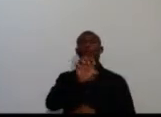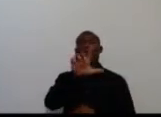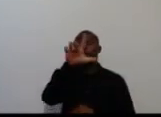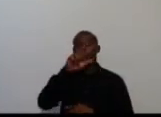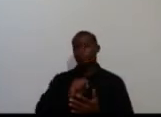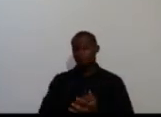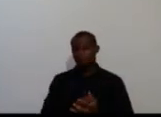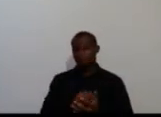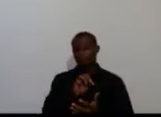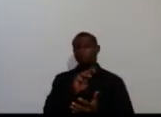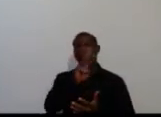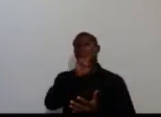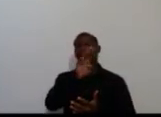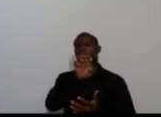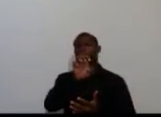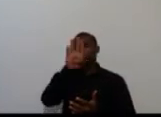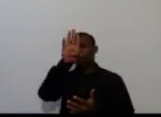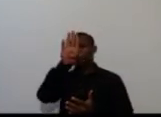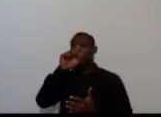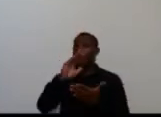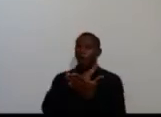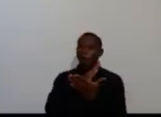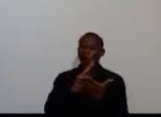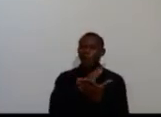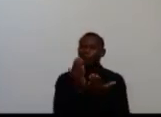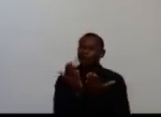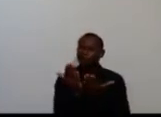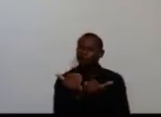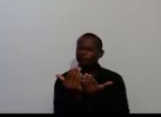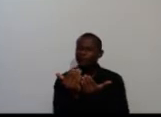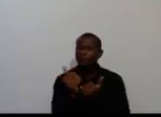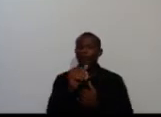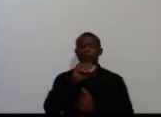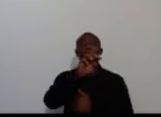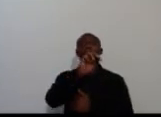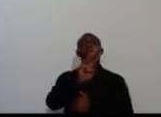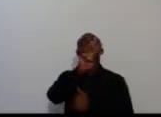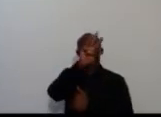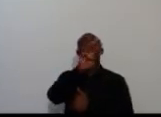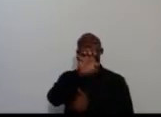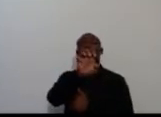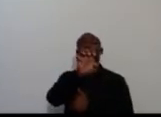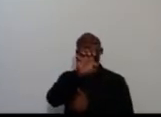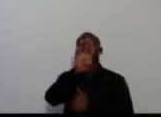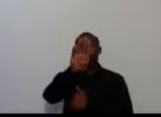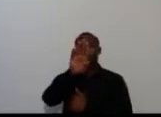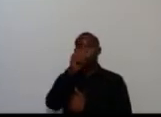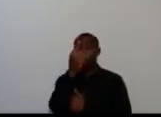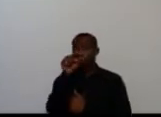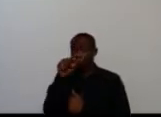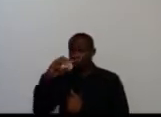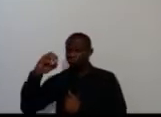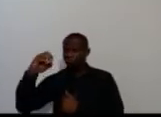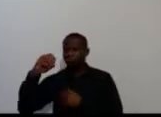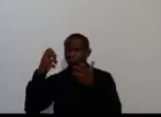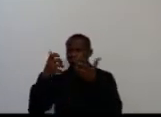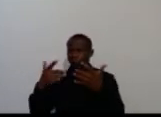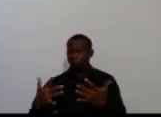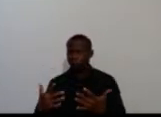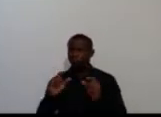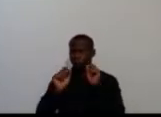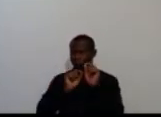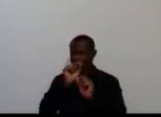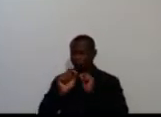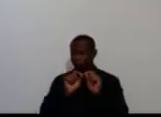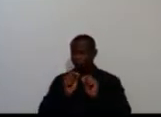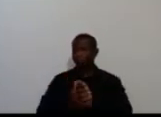web 1.0, eu vou trazer um pouco da evolução da web para depois trazer a evolução da tecnologia da educação, tá? A web